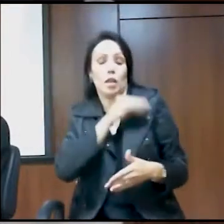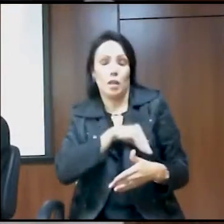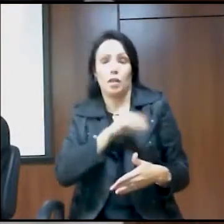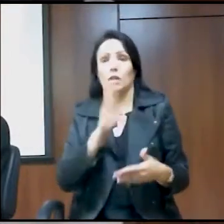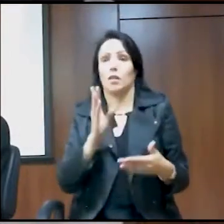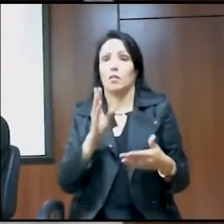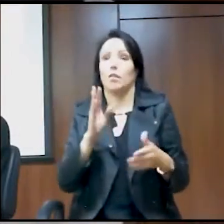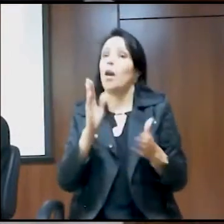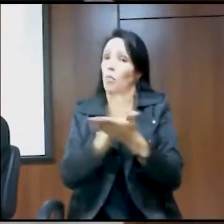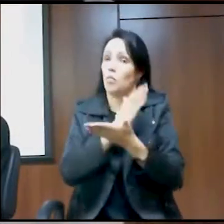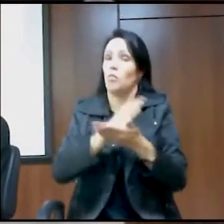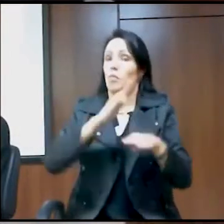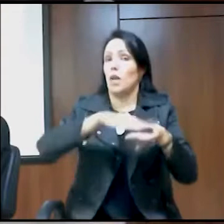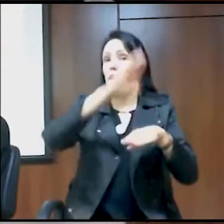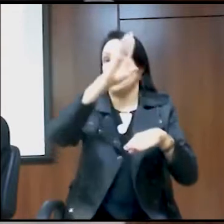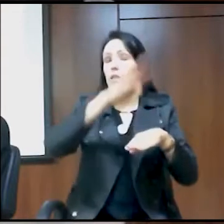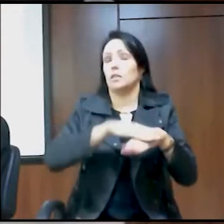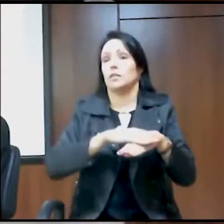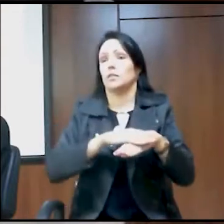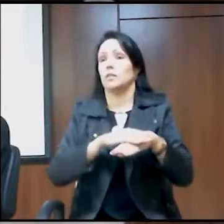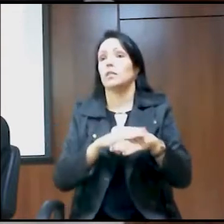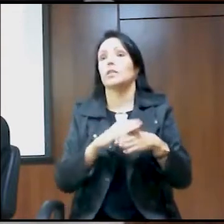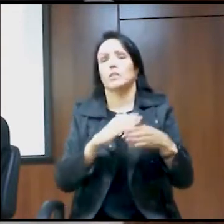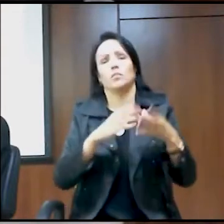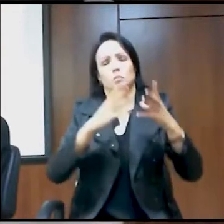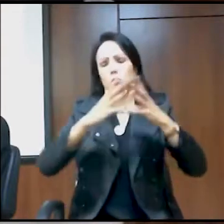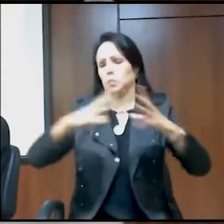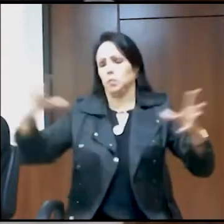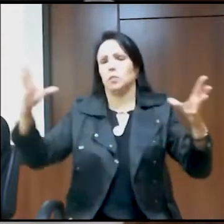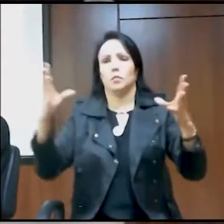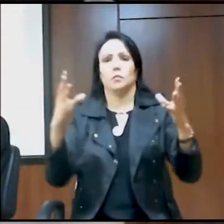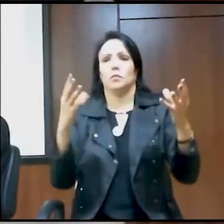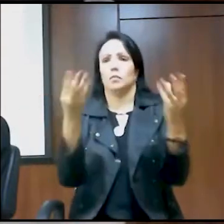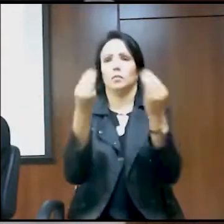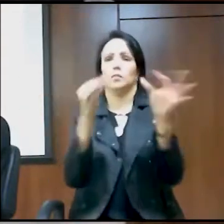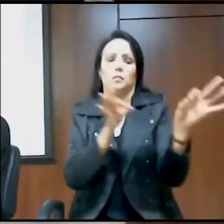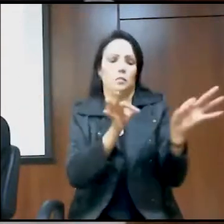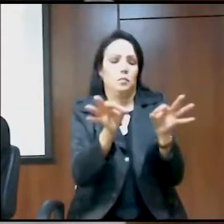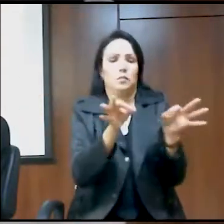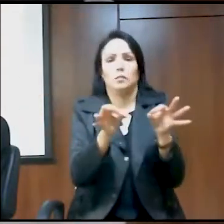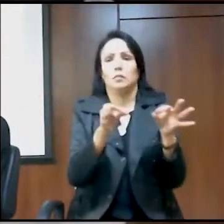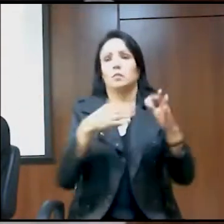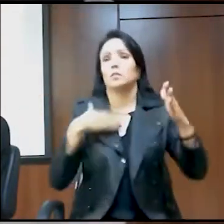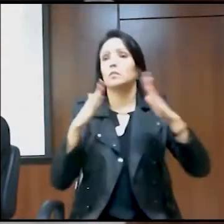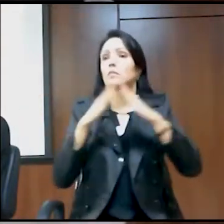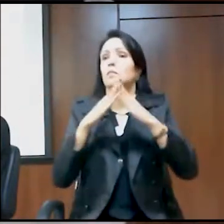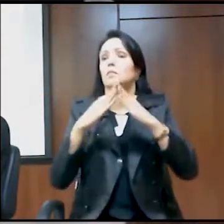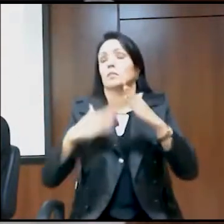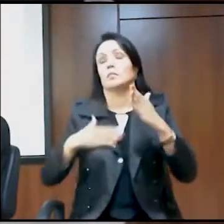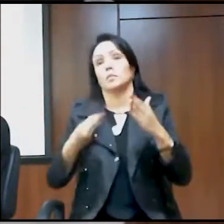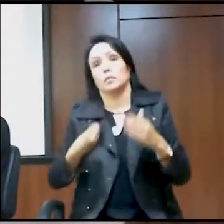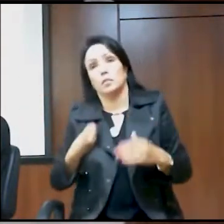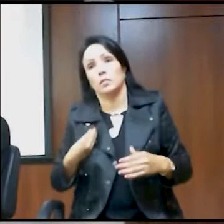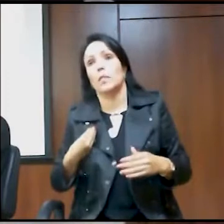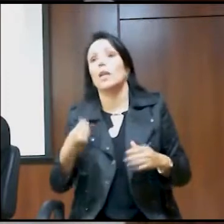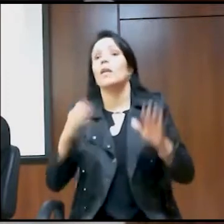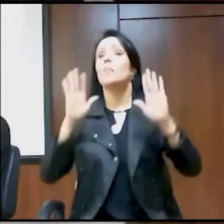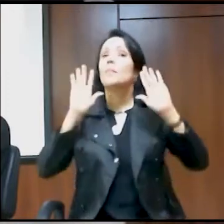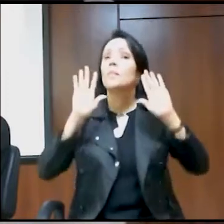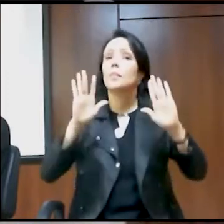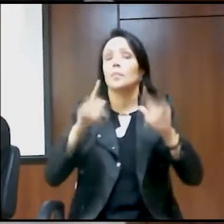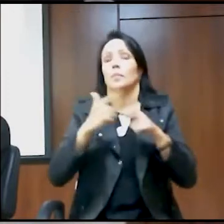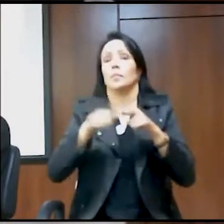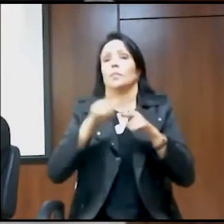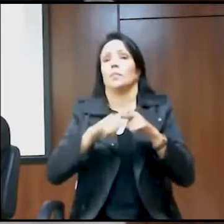política habitacional, e houve uma enorme produção habitacional dentro do programa Minha Casa Minha Vida nessa direção. Então tem demanda reprimida, mas o problema